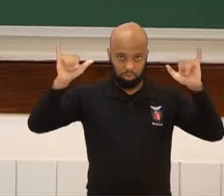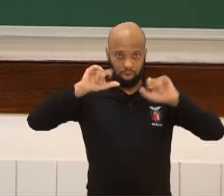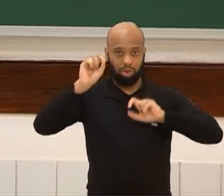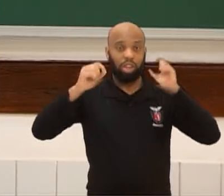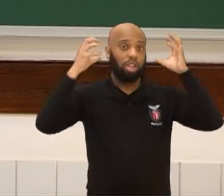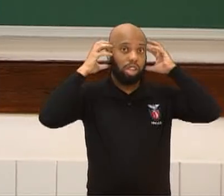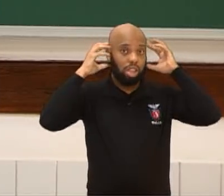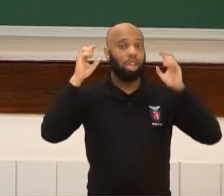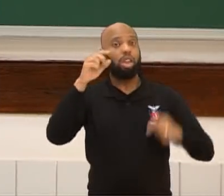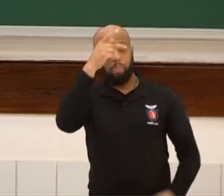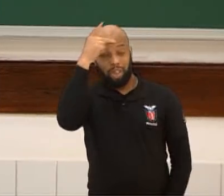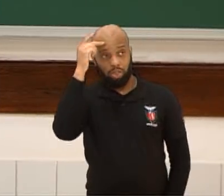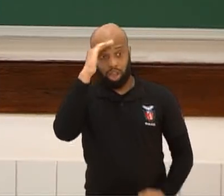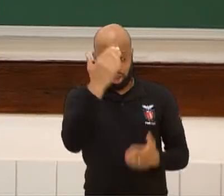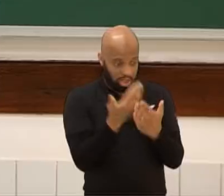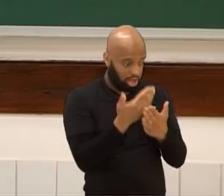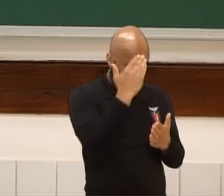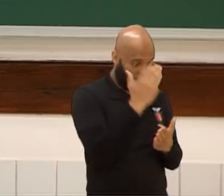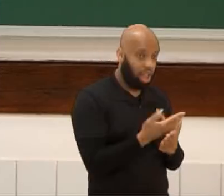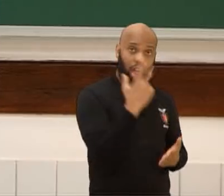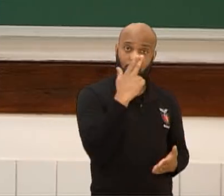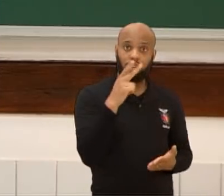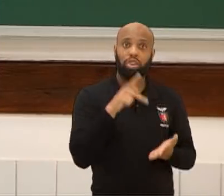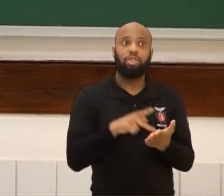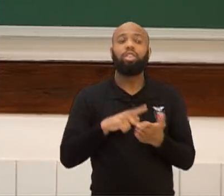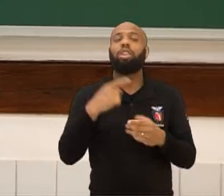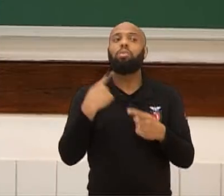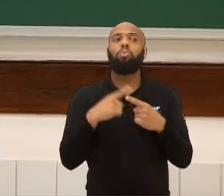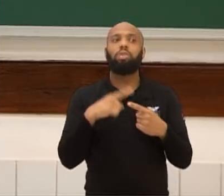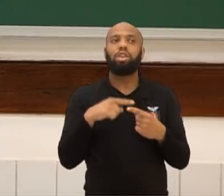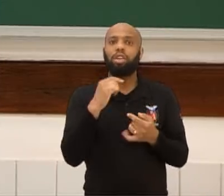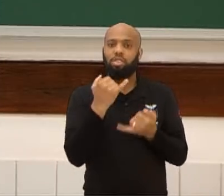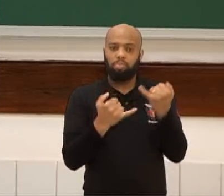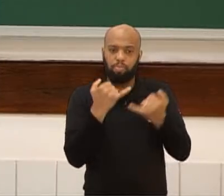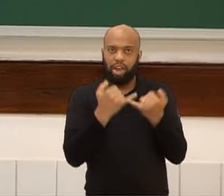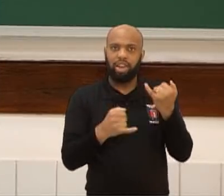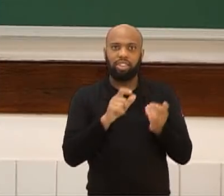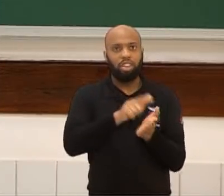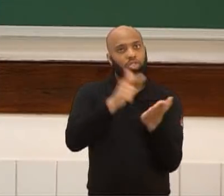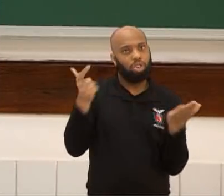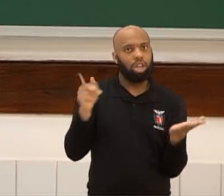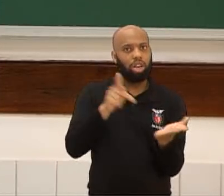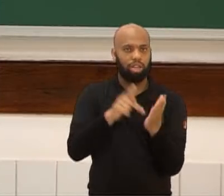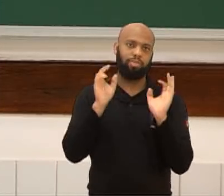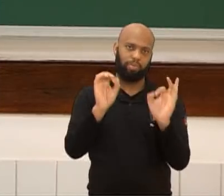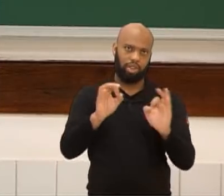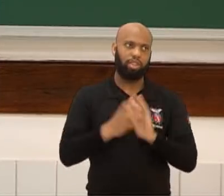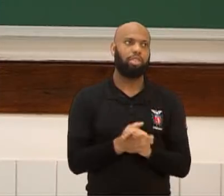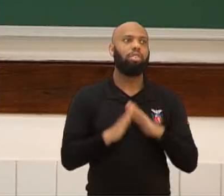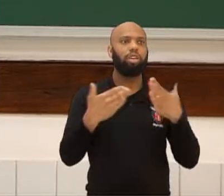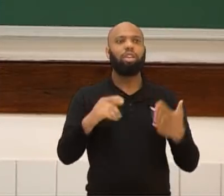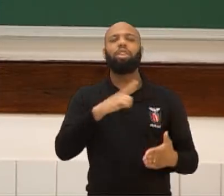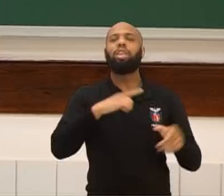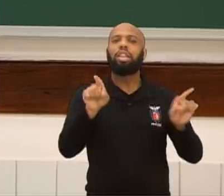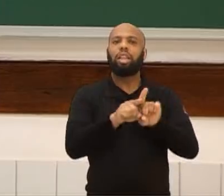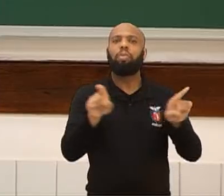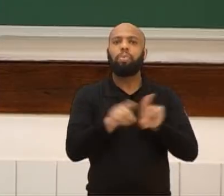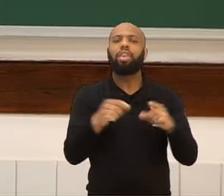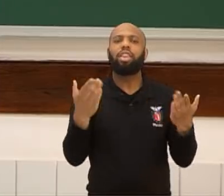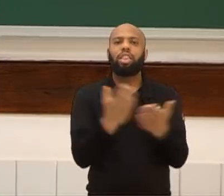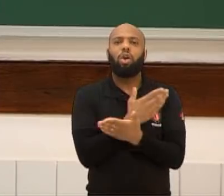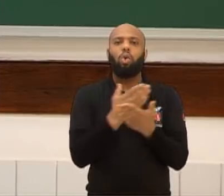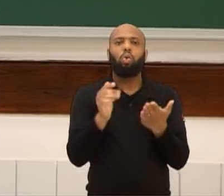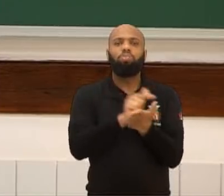pessoas começaram a acreditar que era verdade, porque ele fez como se fosse um programa jornalístico mesmo. E tem, inclusive,